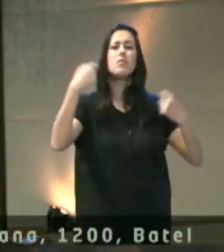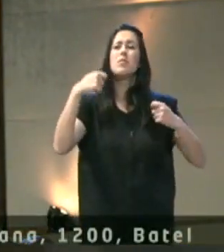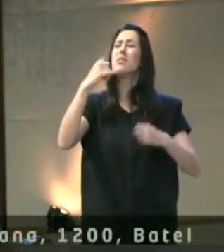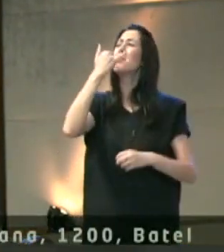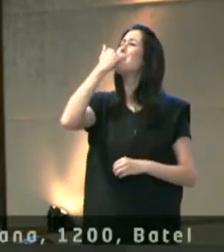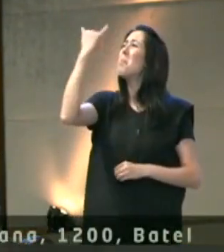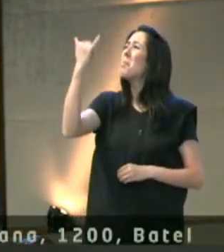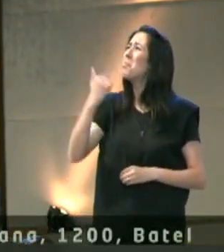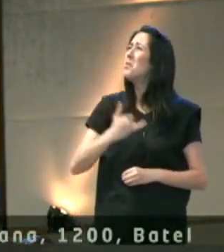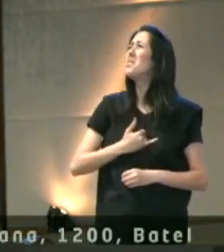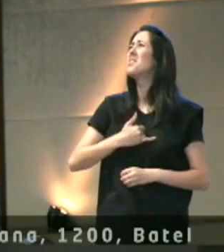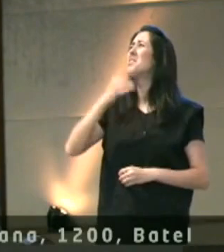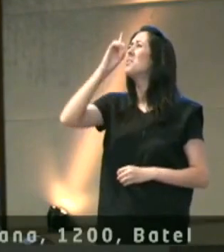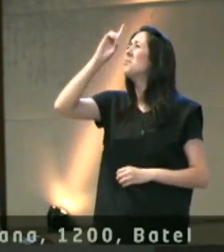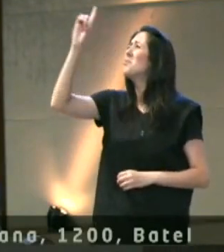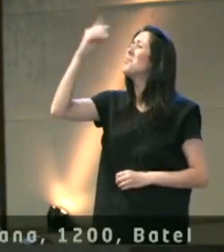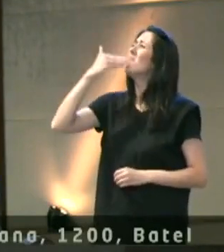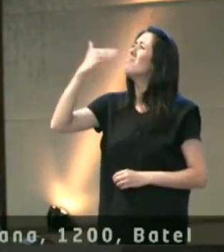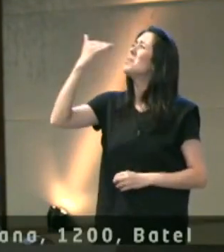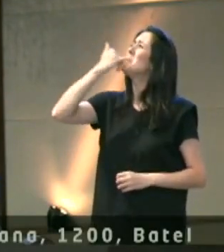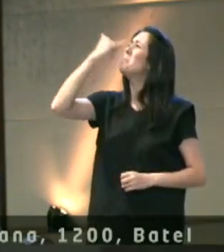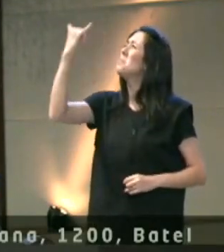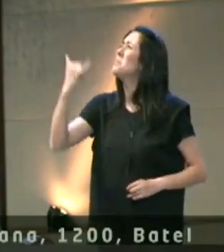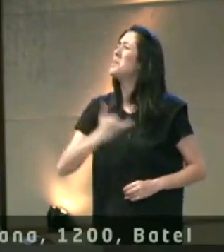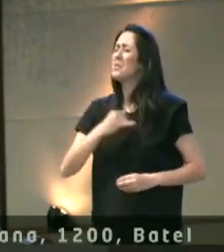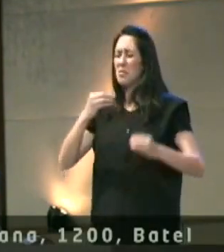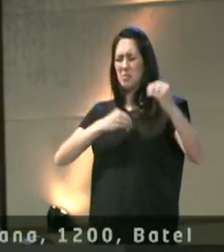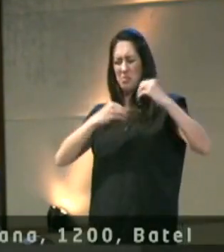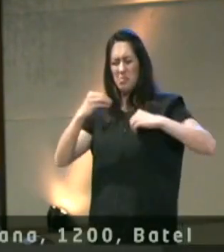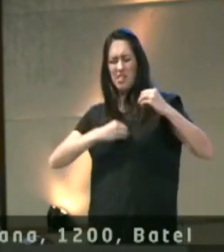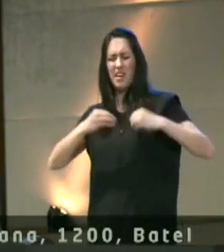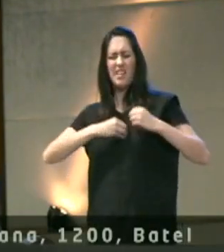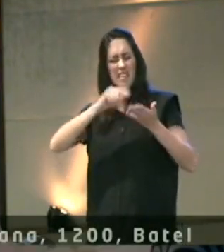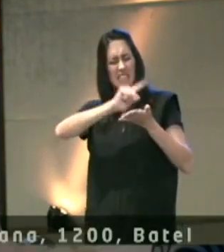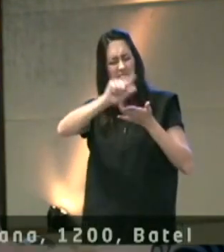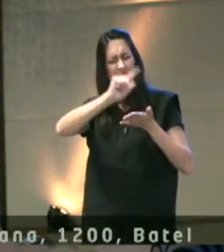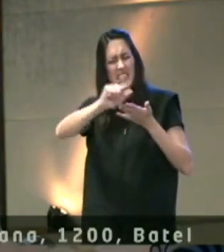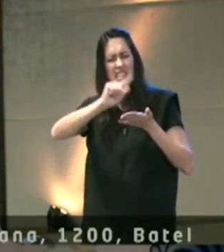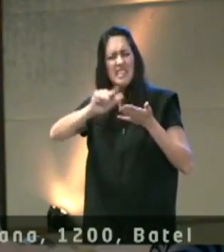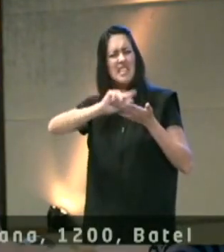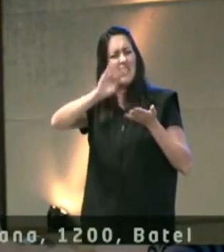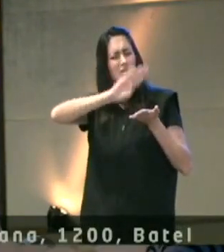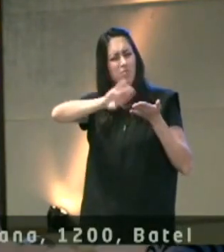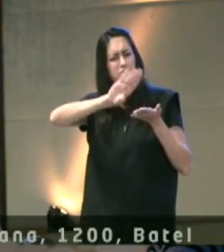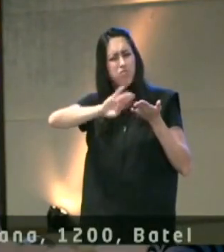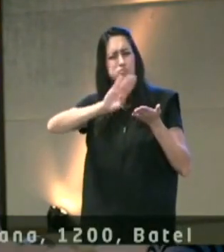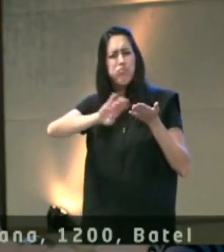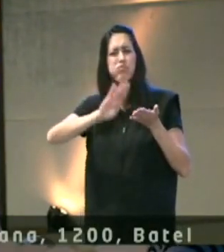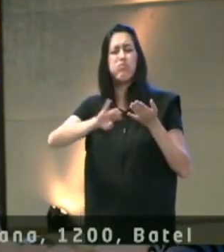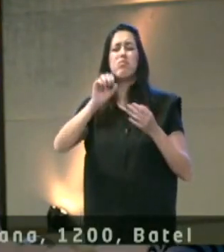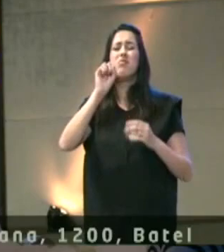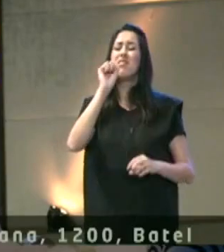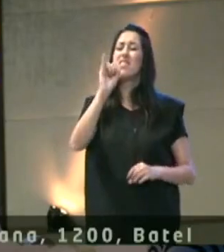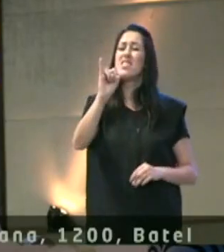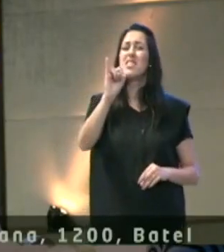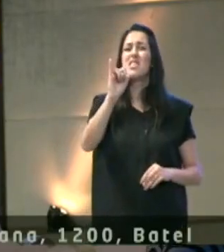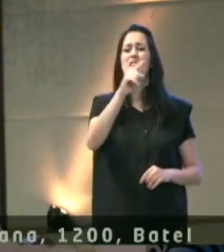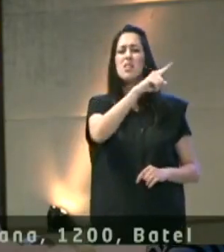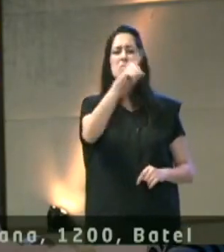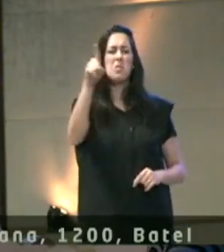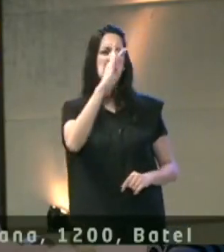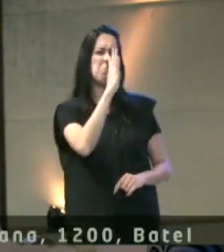pedir perdão, Senhor, por esse pecado, por essa falha. Se você machucou alguém,